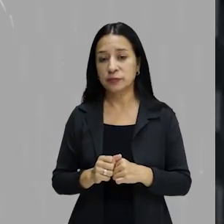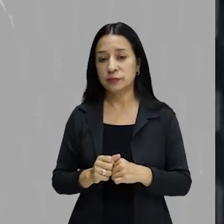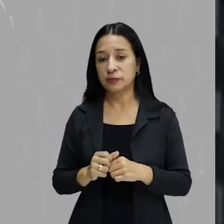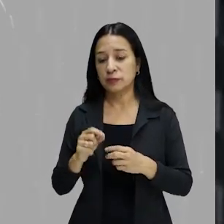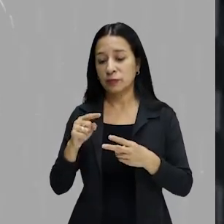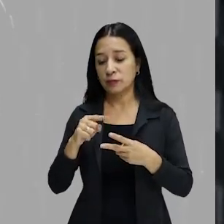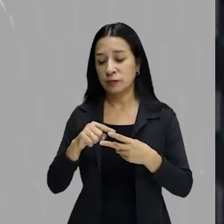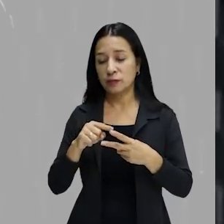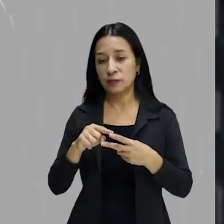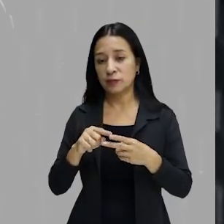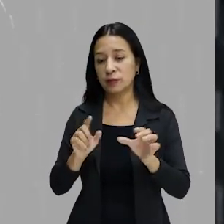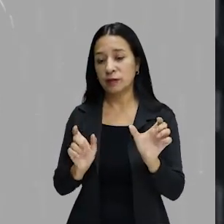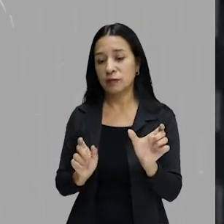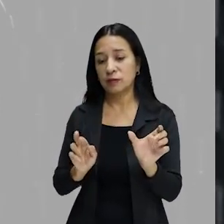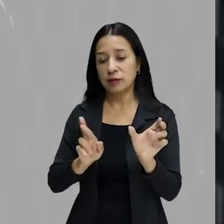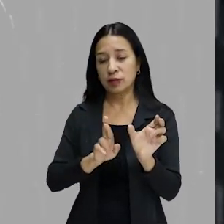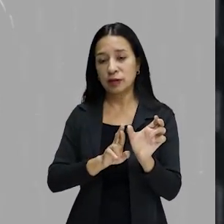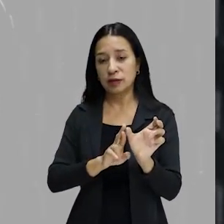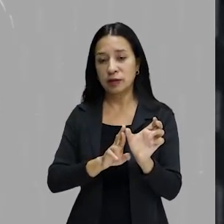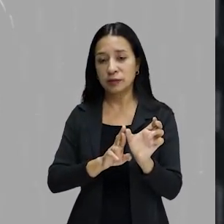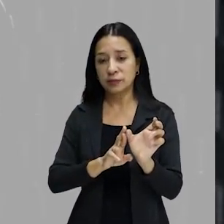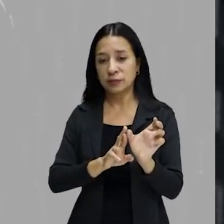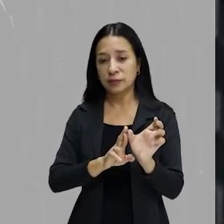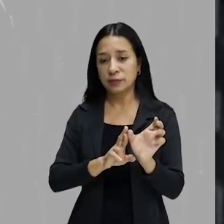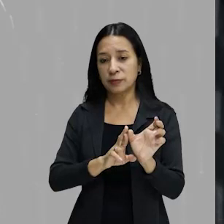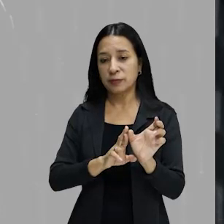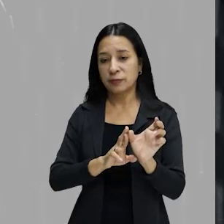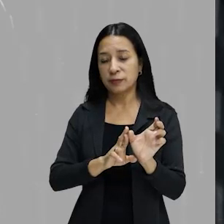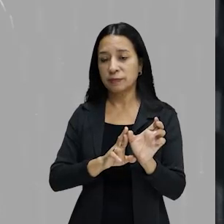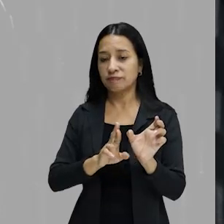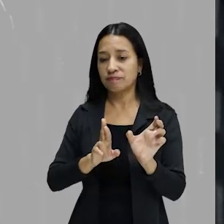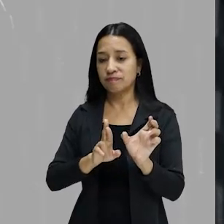que é infinitivo? Eu não lembro mais. Terminações ar,